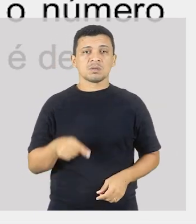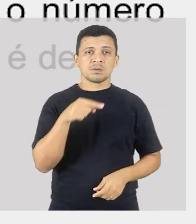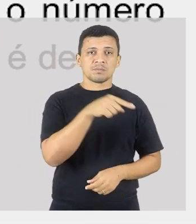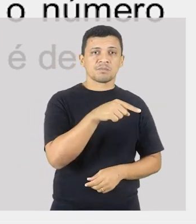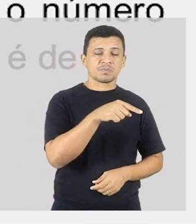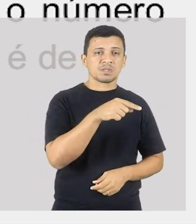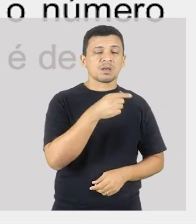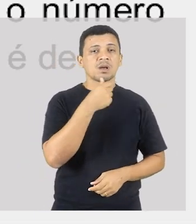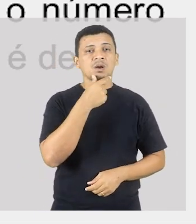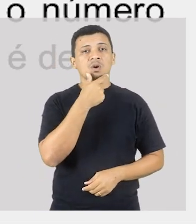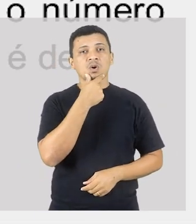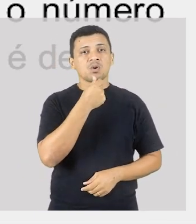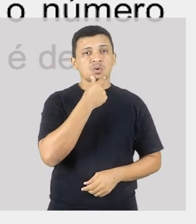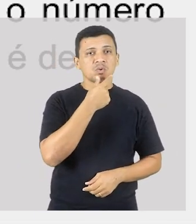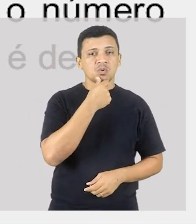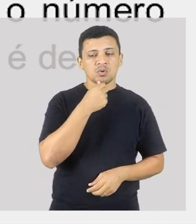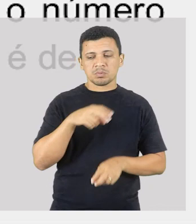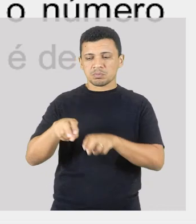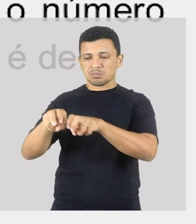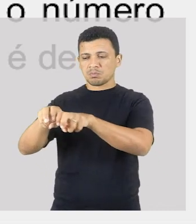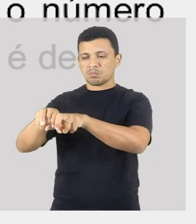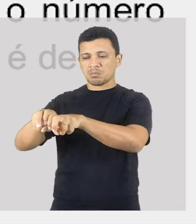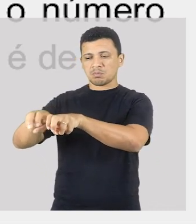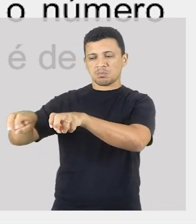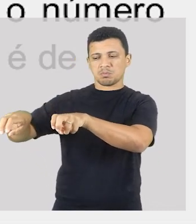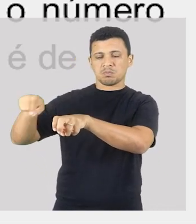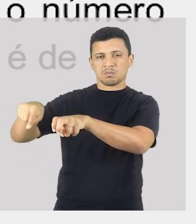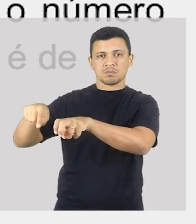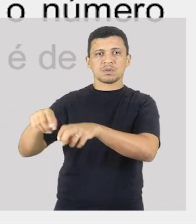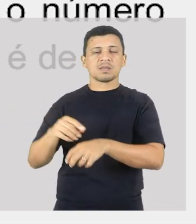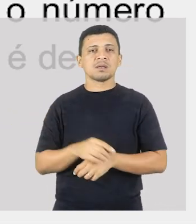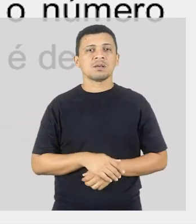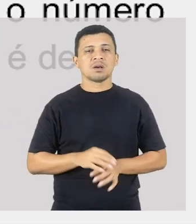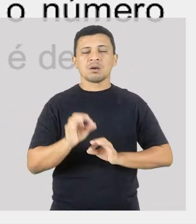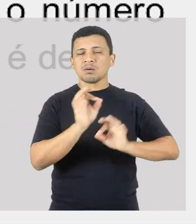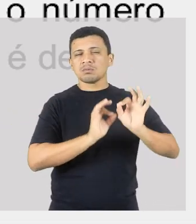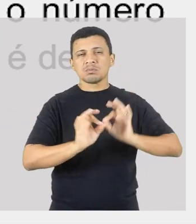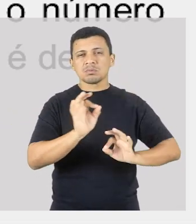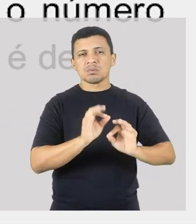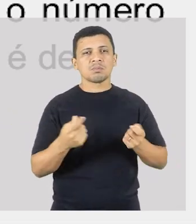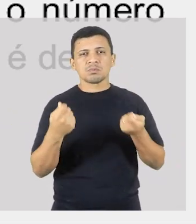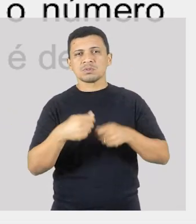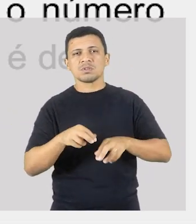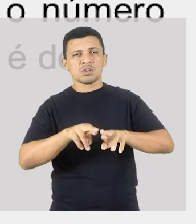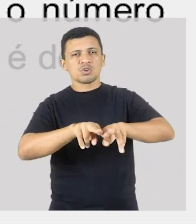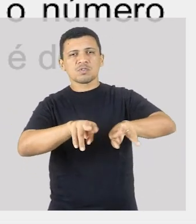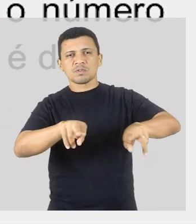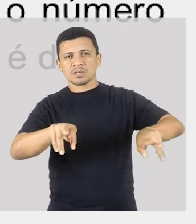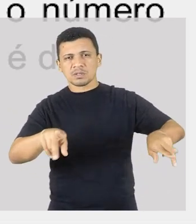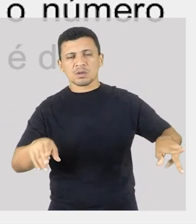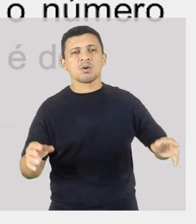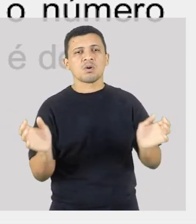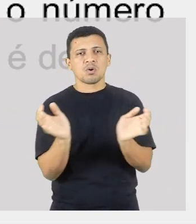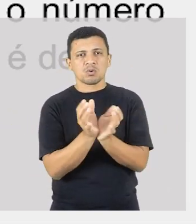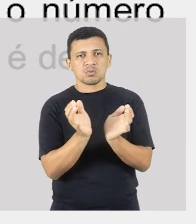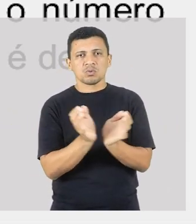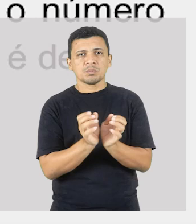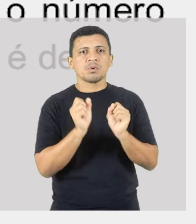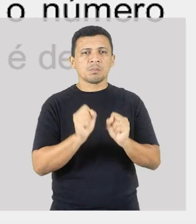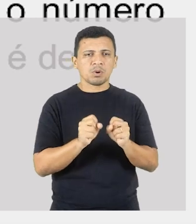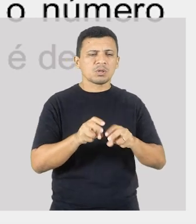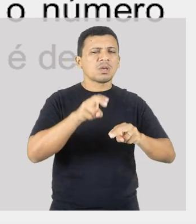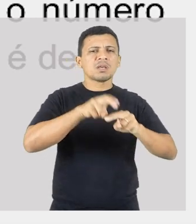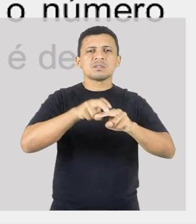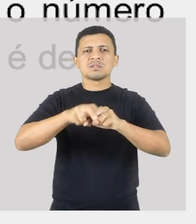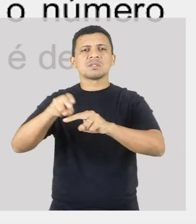nas extremidades do banco. Com essa configuração, o número de maneiras diferentes que o grupo pode se